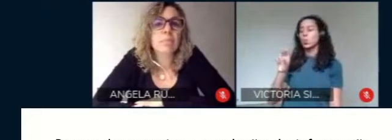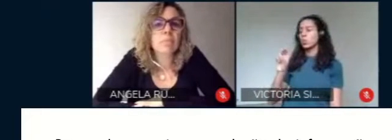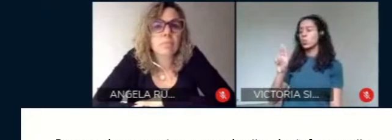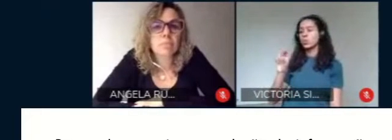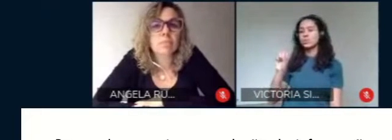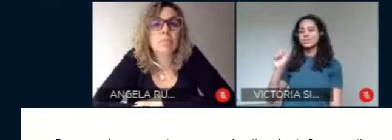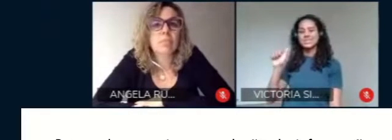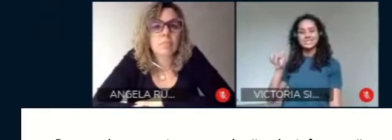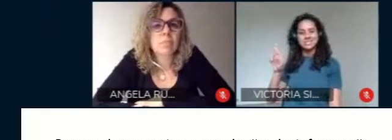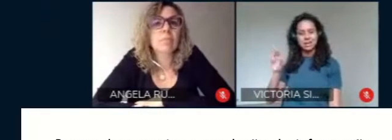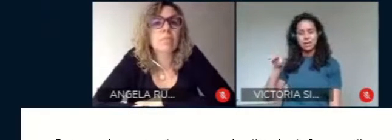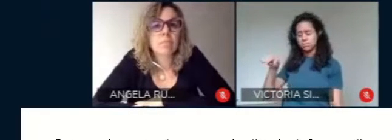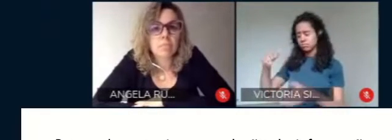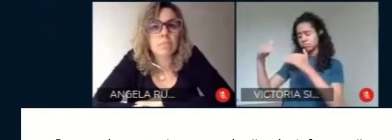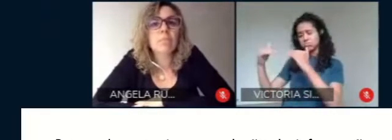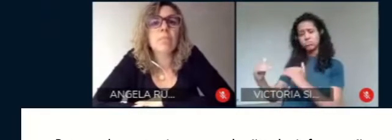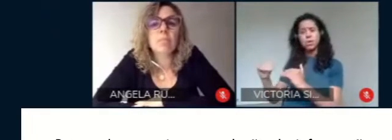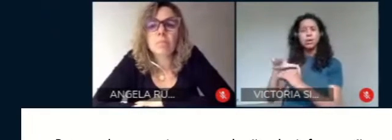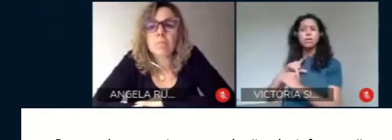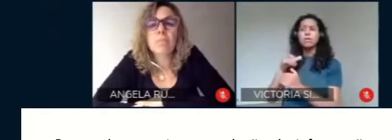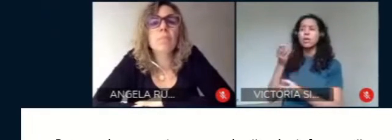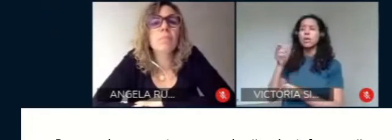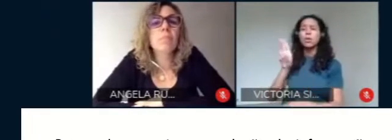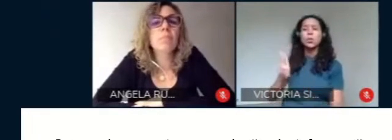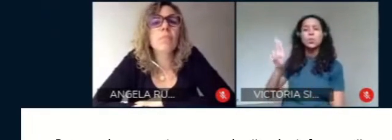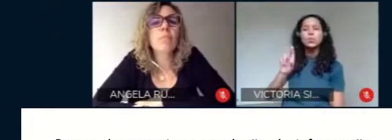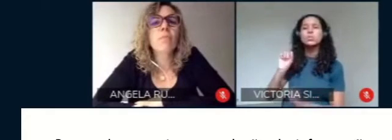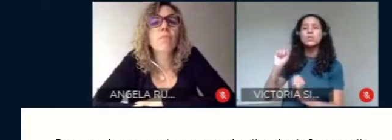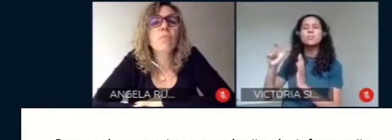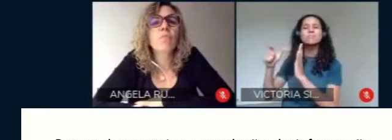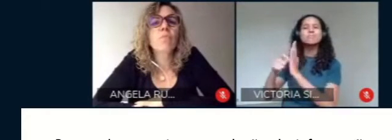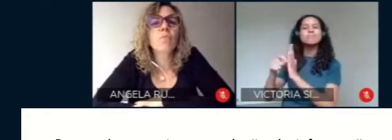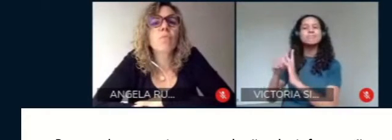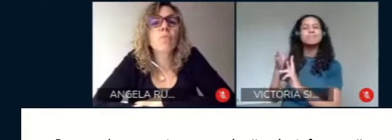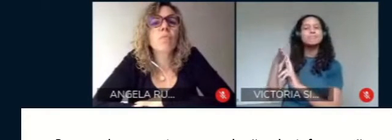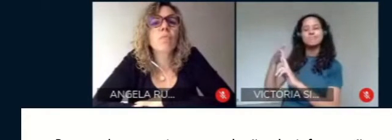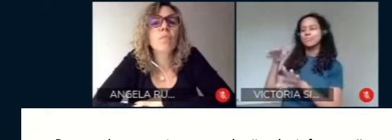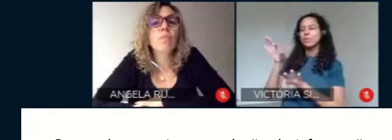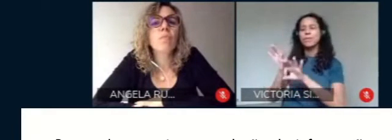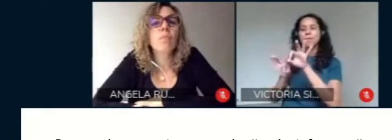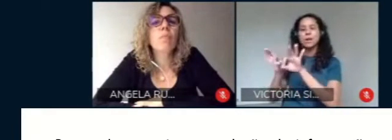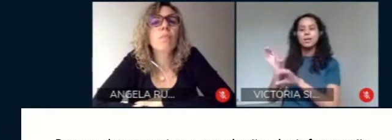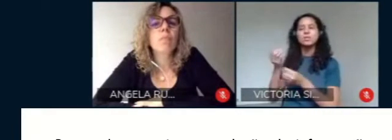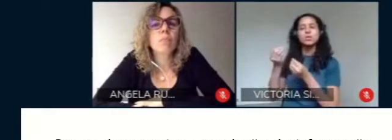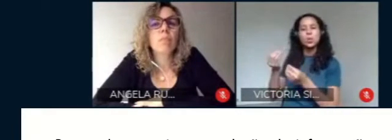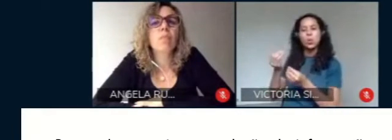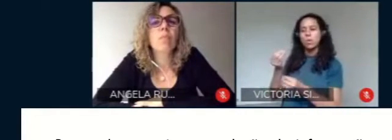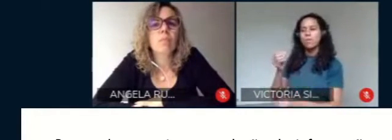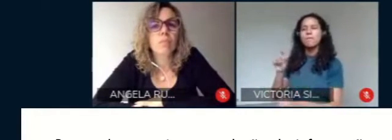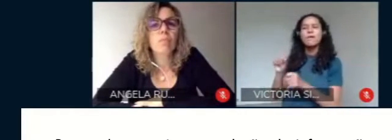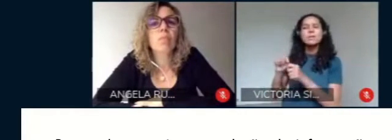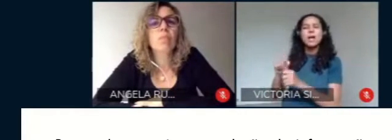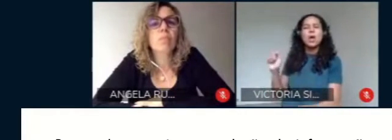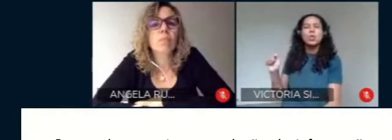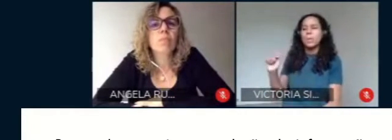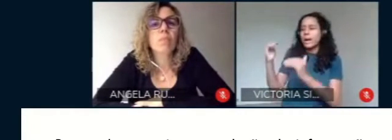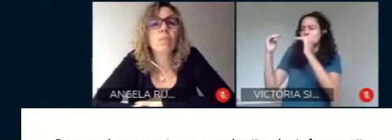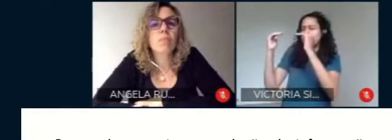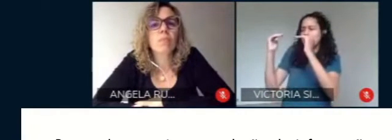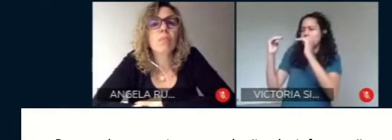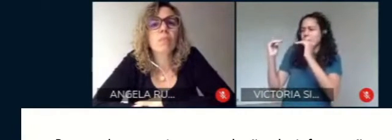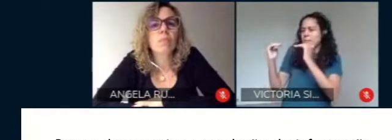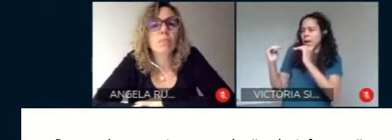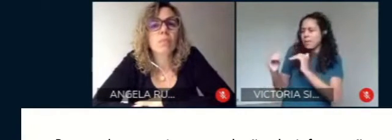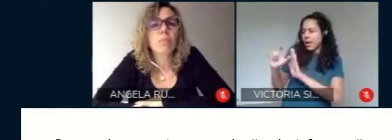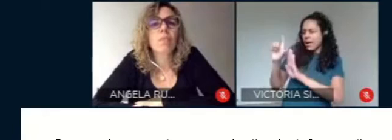passos utilizando os gerenciadores de referência, pois eles auxiliam no nosso trabalho de pesquisa. Não só no final,